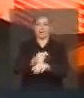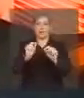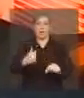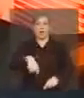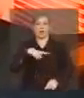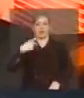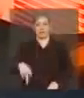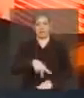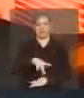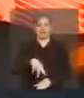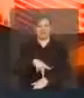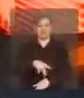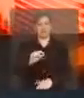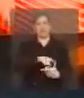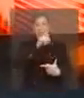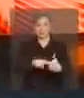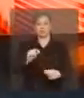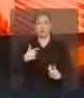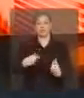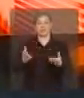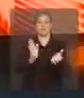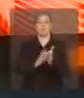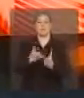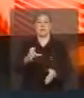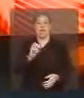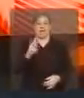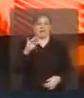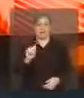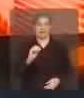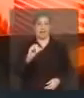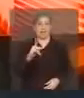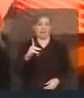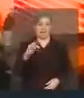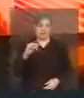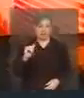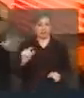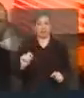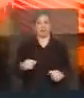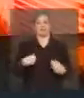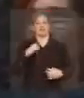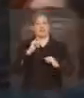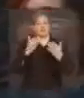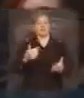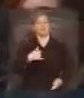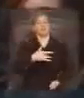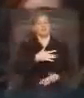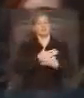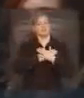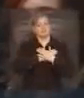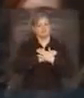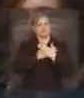gente tem nesse país. Em segundo lugar, menino, parabenizar a Carta Capital e dizer para você da minha